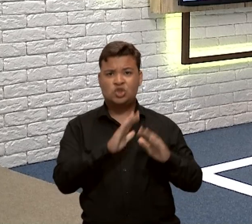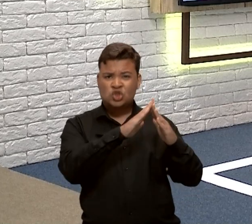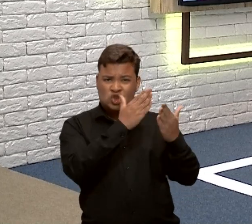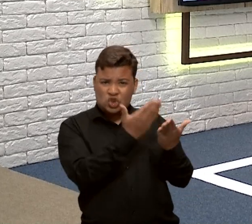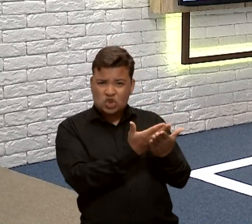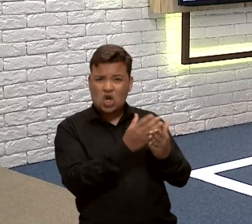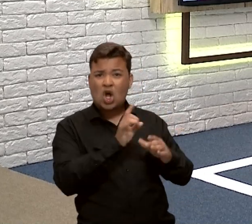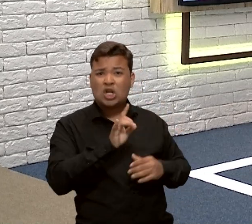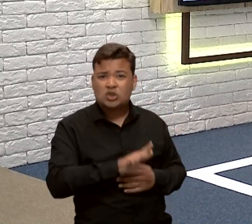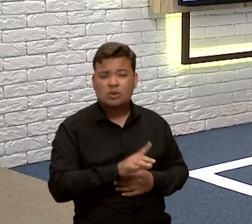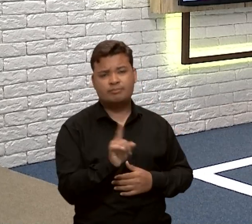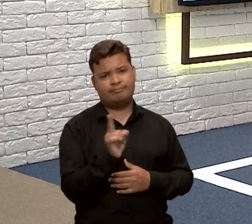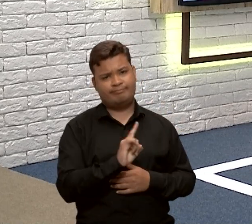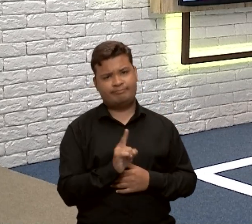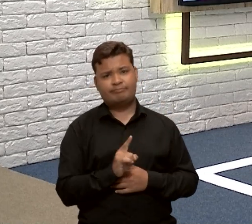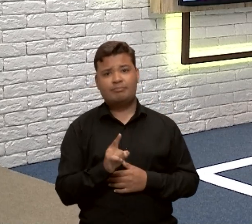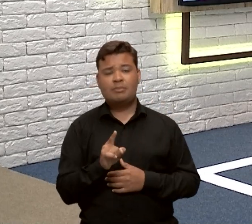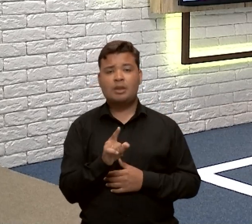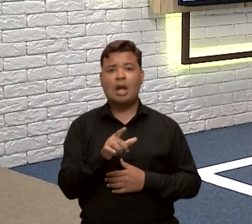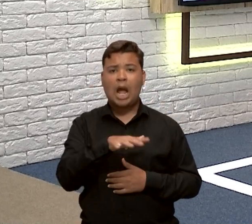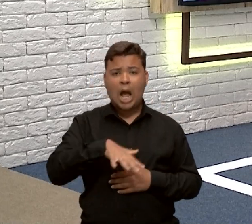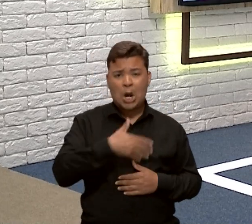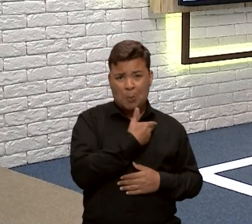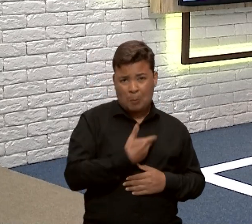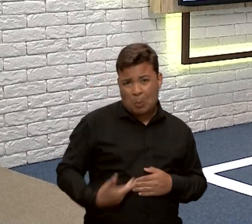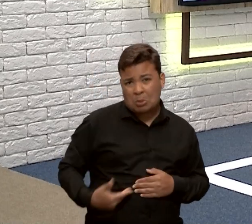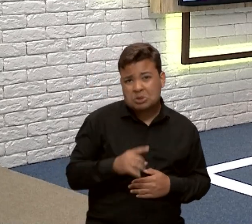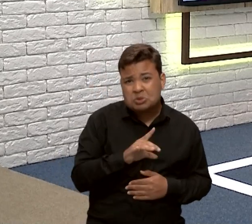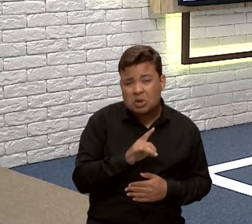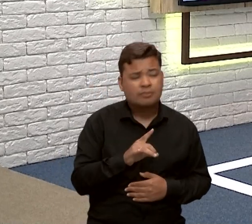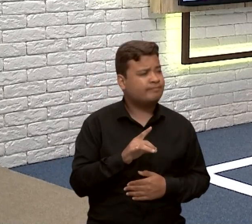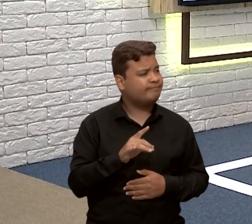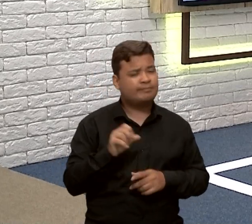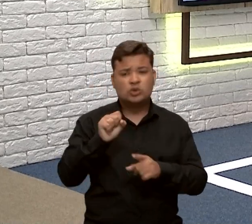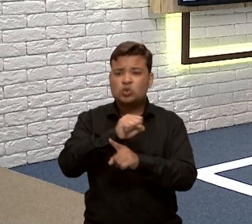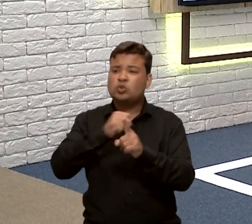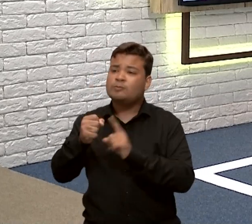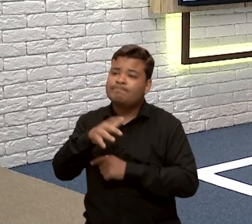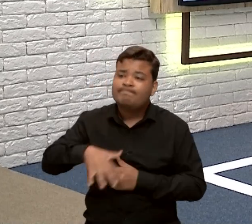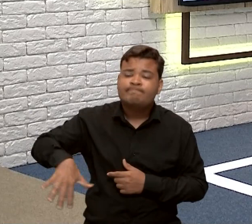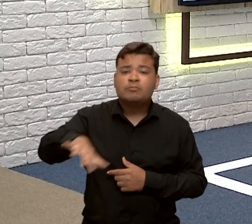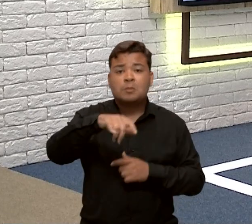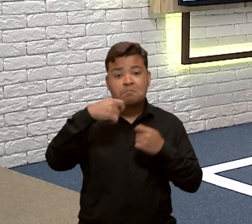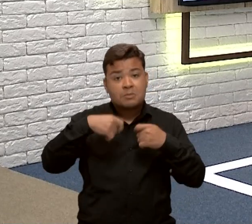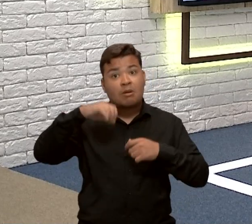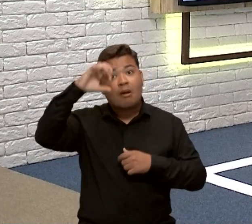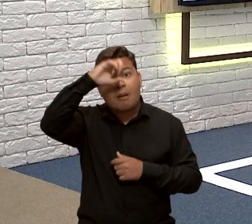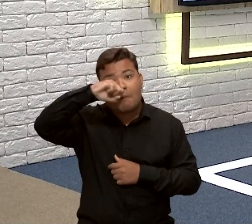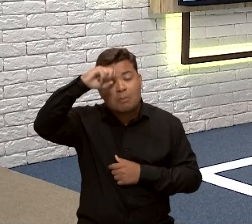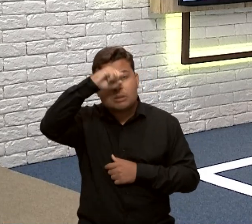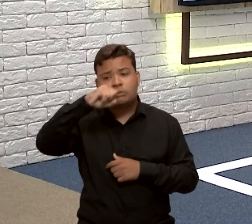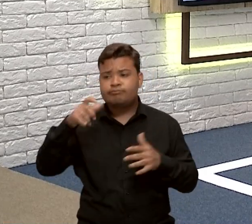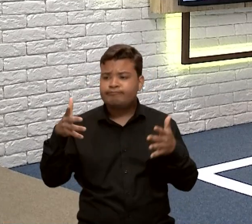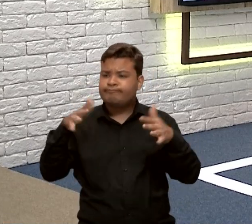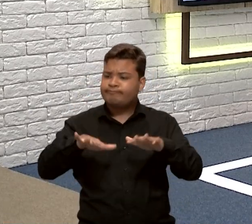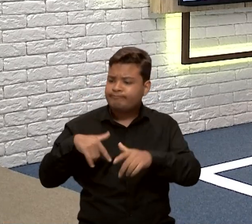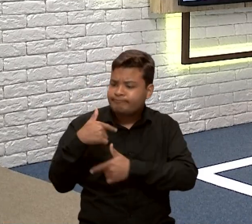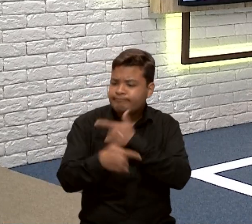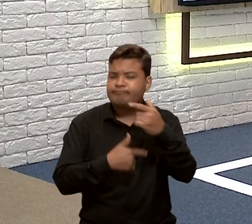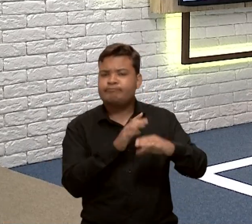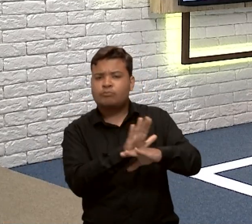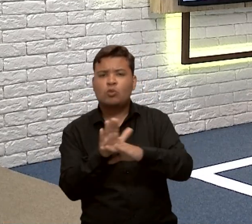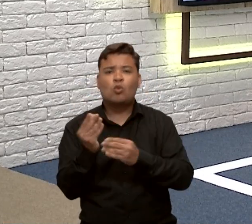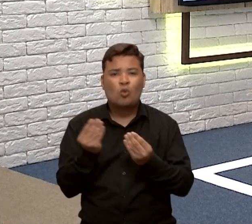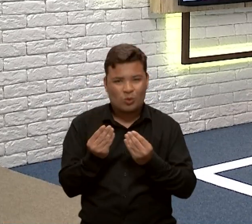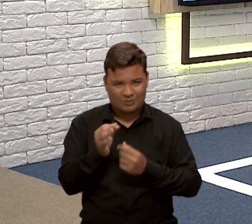espaços públicos. Toda a sociedade precisa ser reeducada e educada para a inclusão, né? Como a gente pode falar dessas redes de